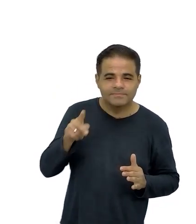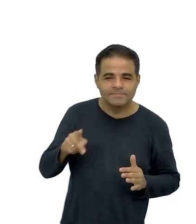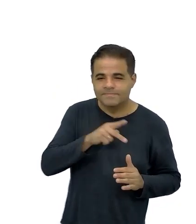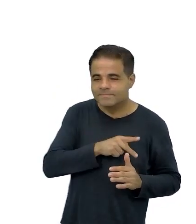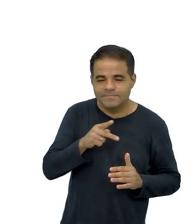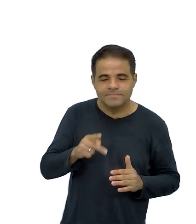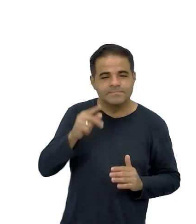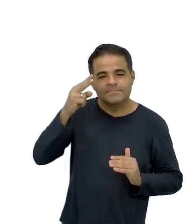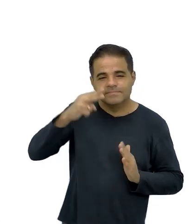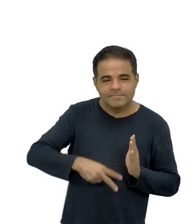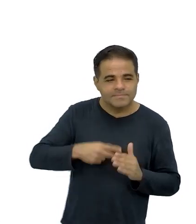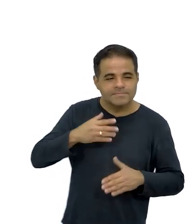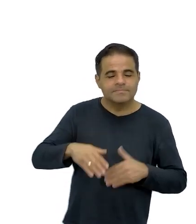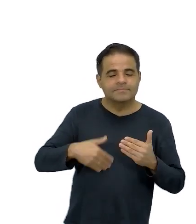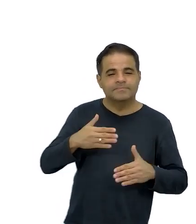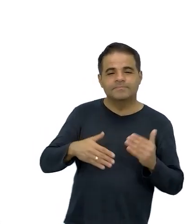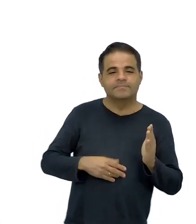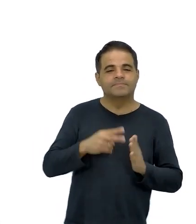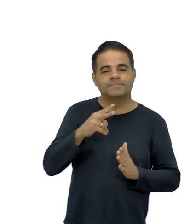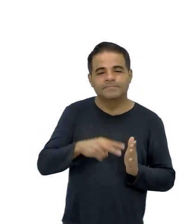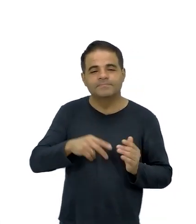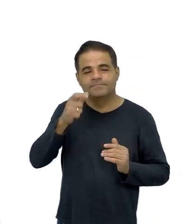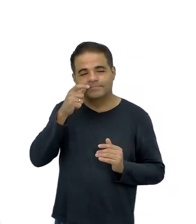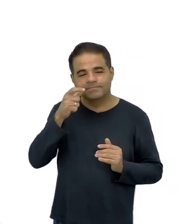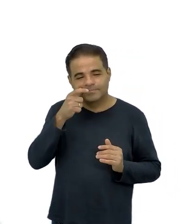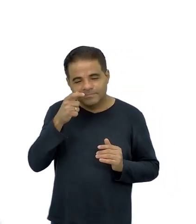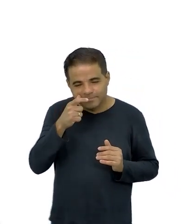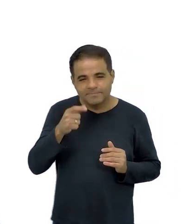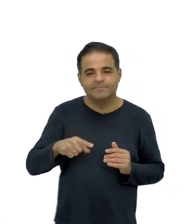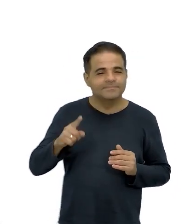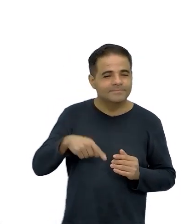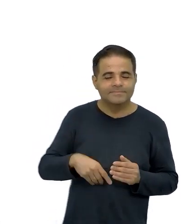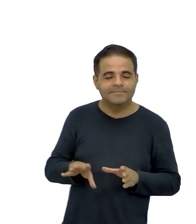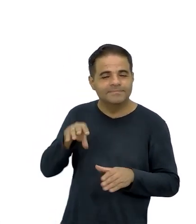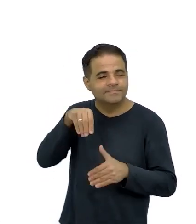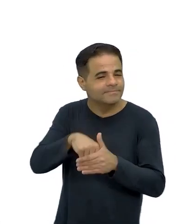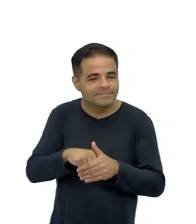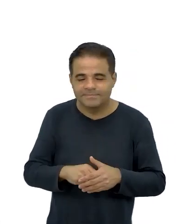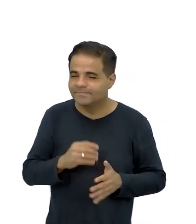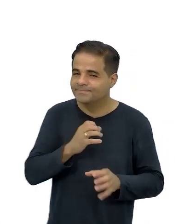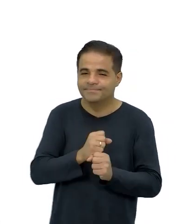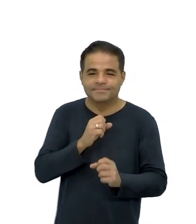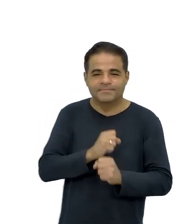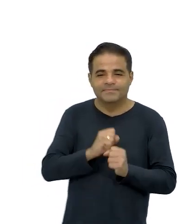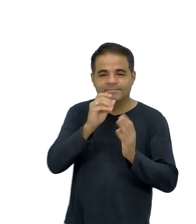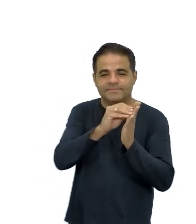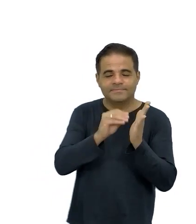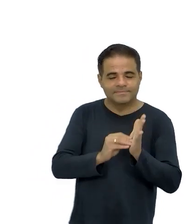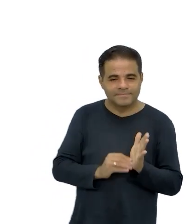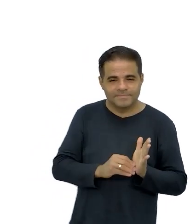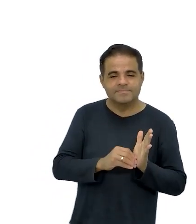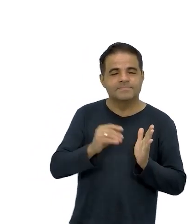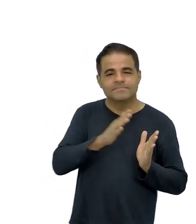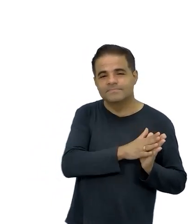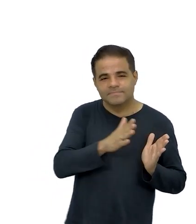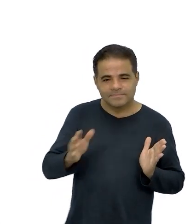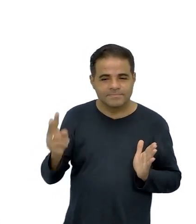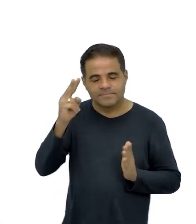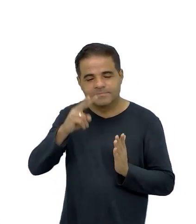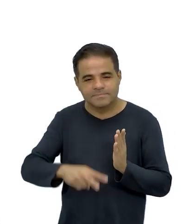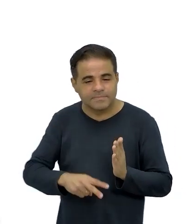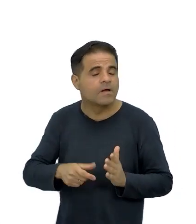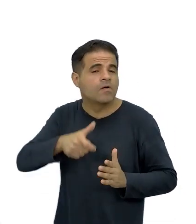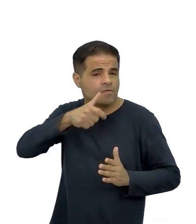professora, né, da lenda na íntegra, observando como é a pontuação original do texto.